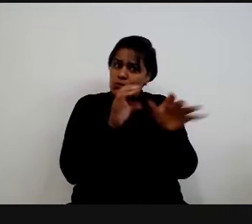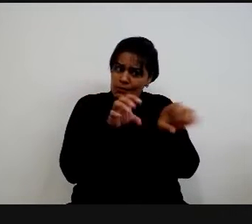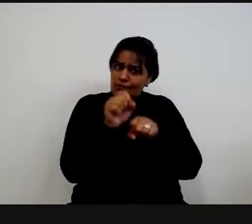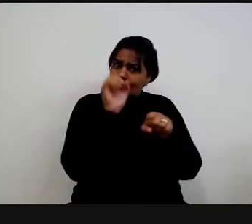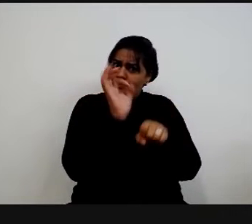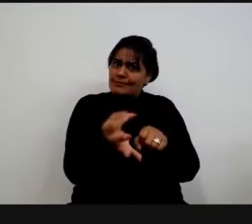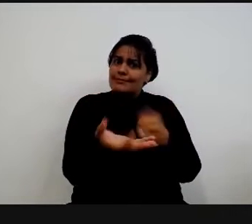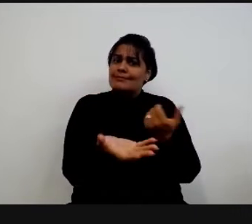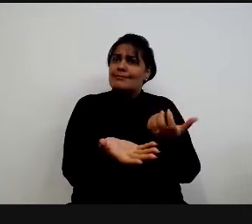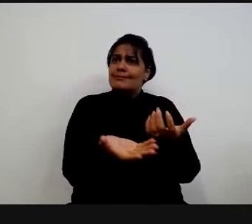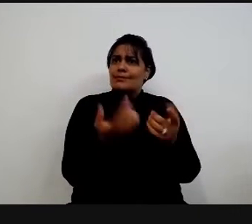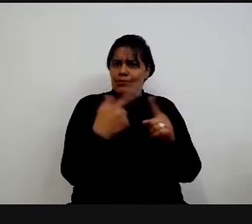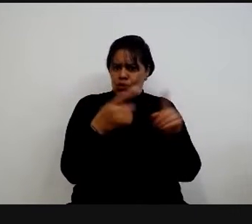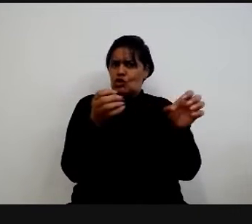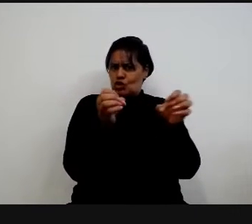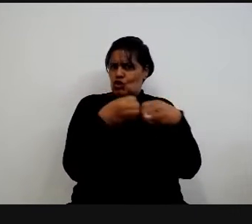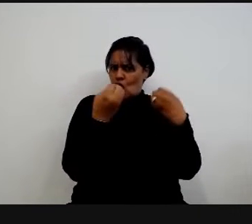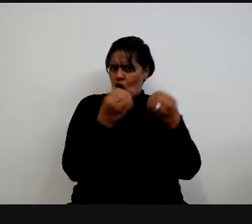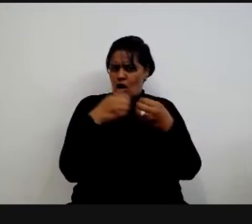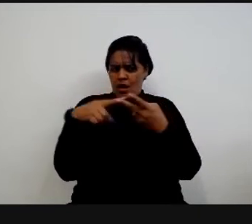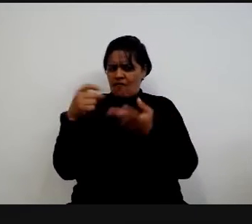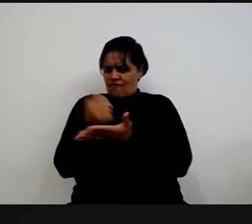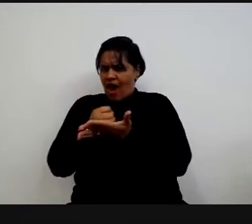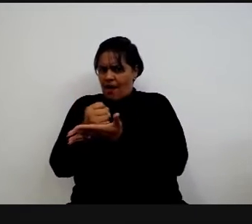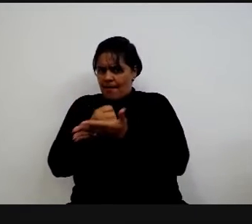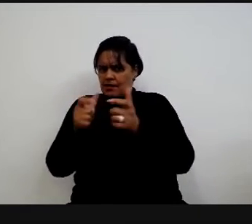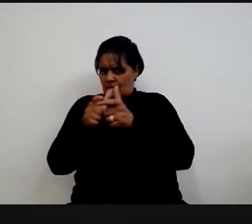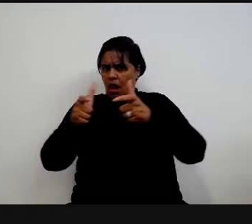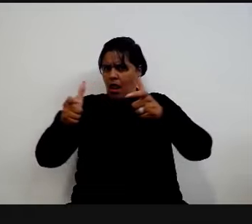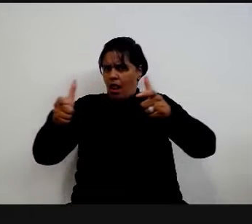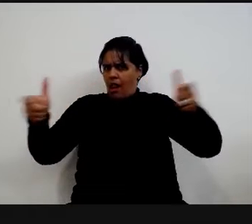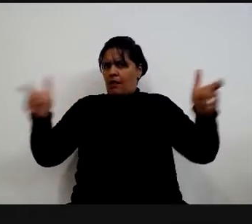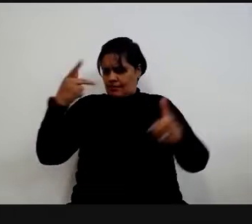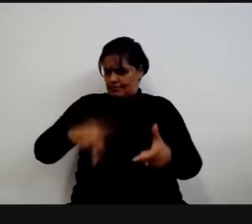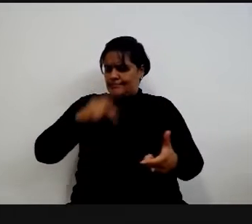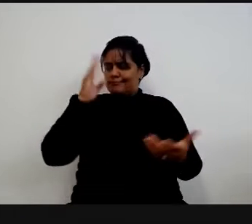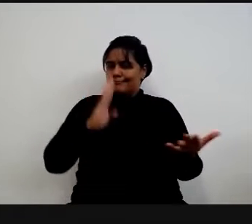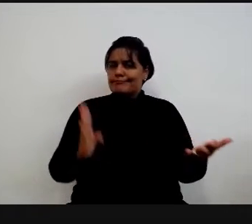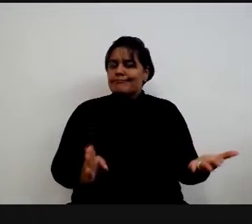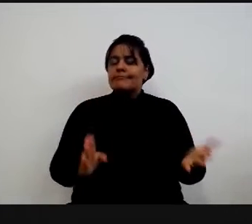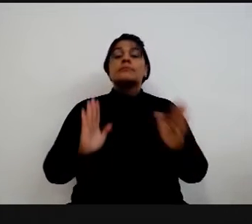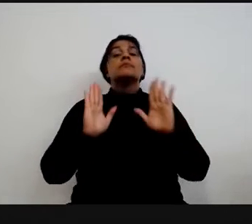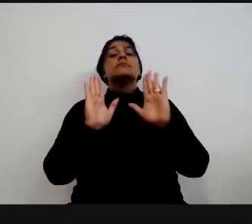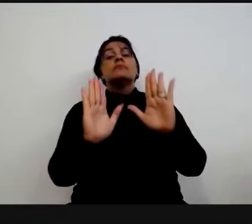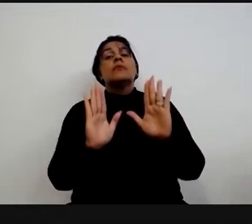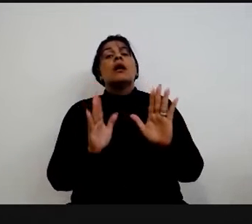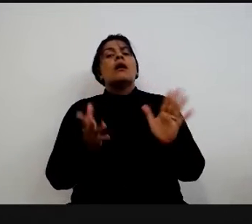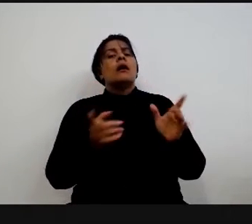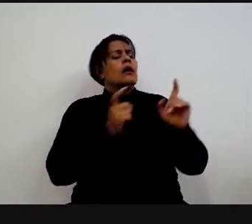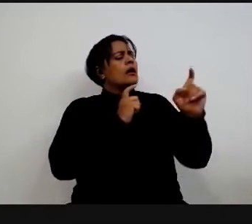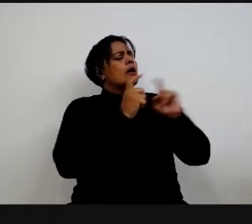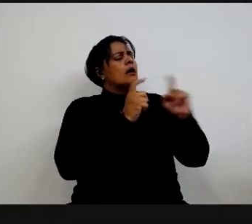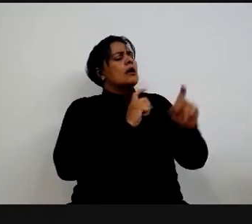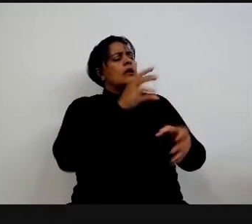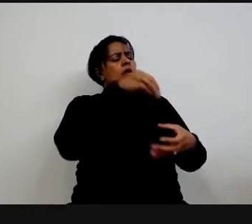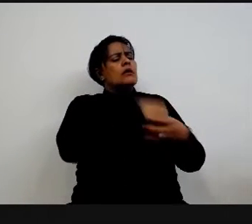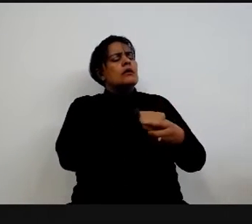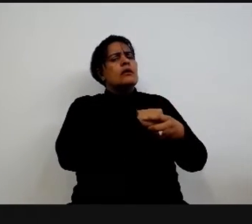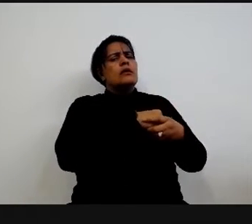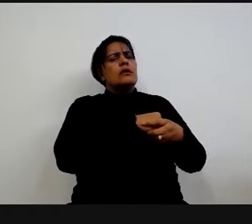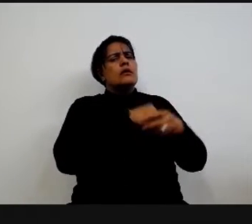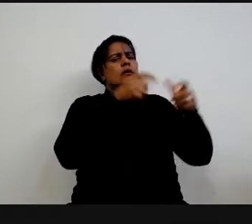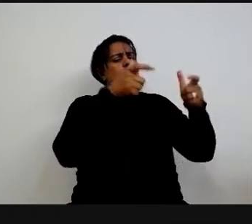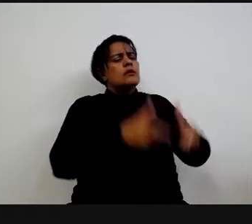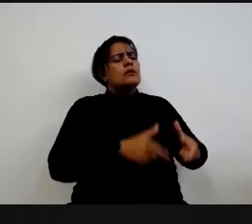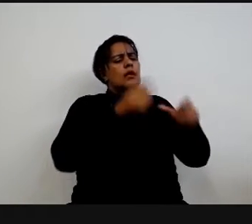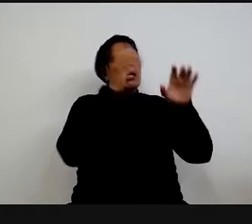né? Porque shopping e farmácia no Brasil são as coisas que mais crescem. Agora, que administrador de uma casa legislativa, de